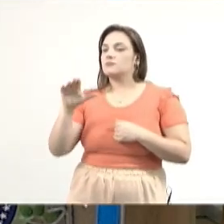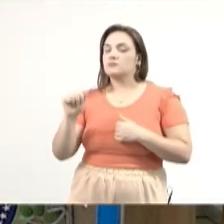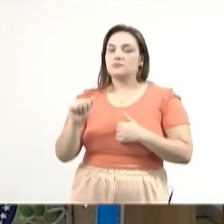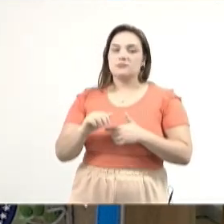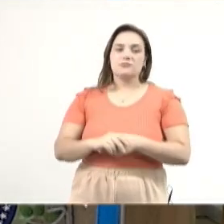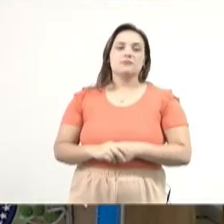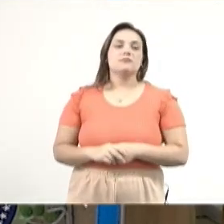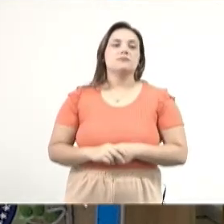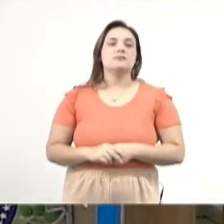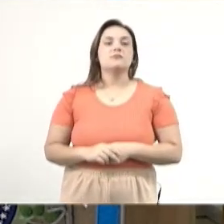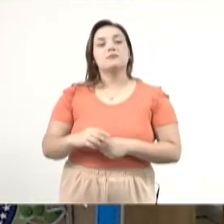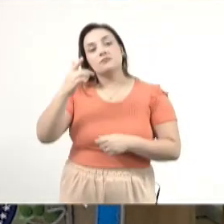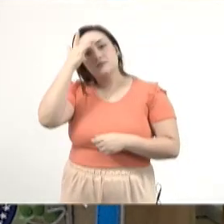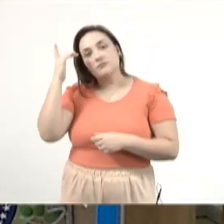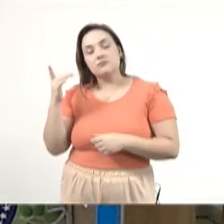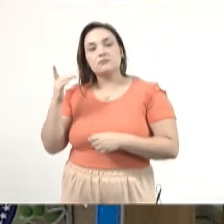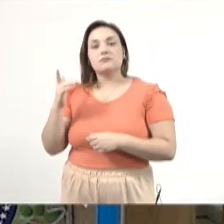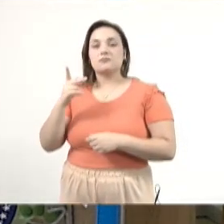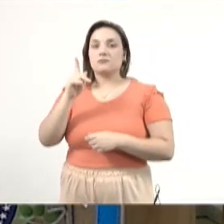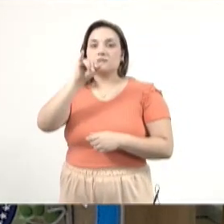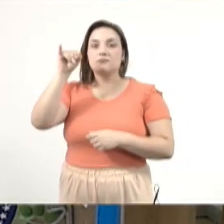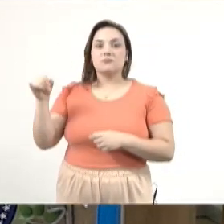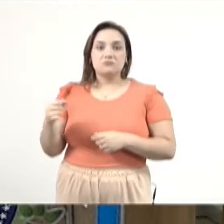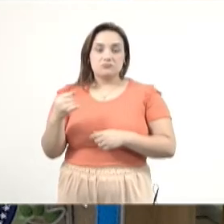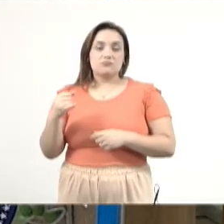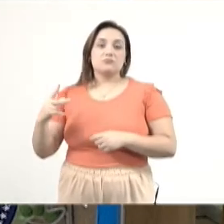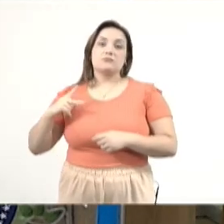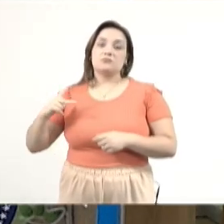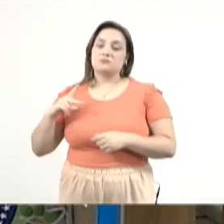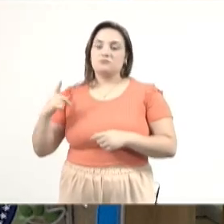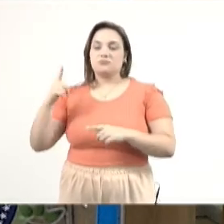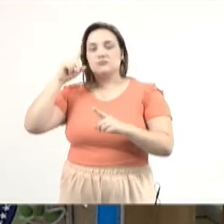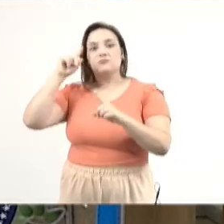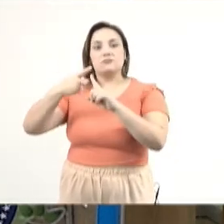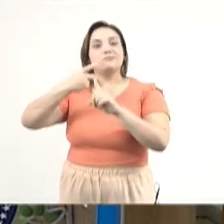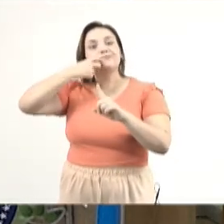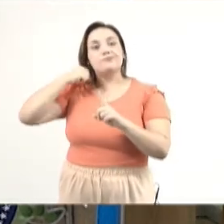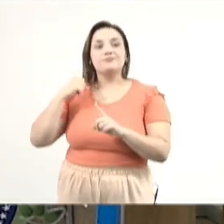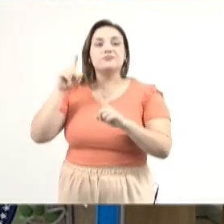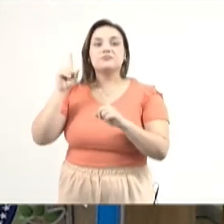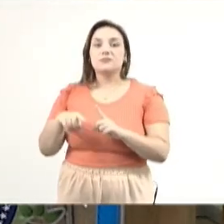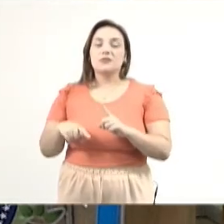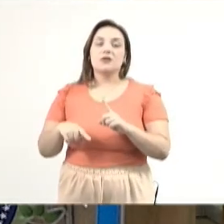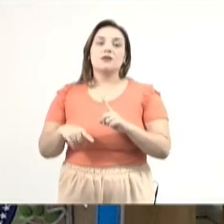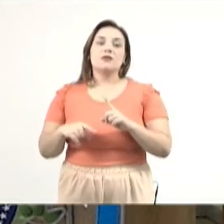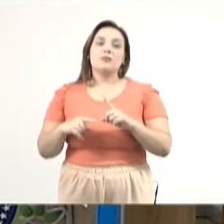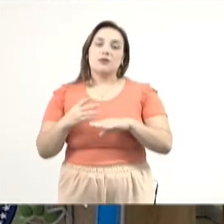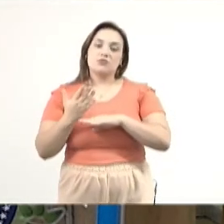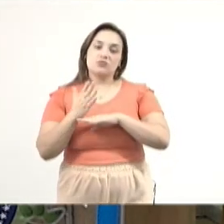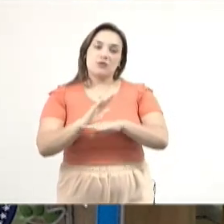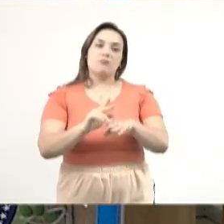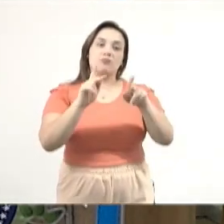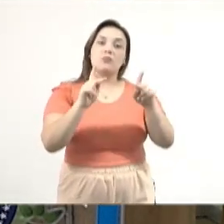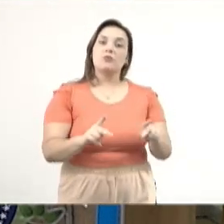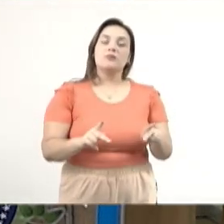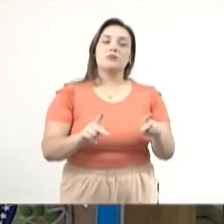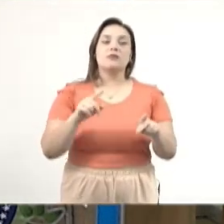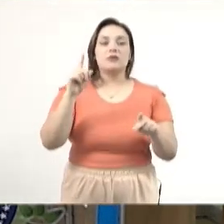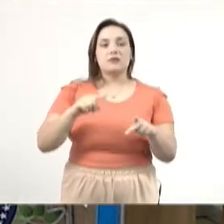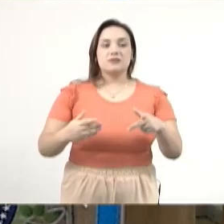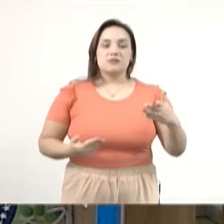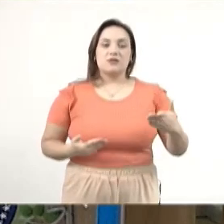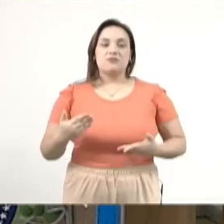né? É uma pessoa jurídica de direito privado, sem fins lucrativos e de interesse e finalidade público, sob a modalidade de serviço